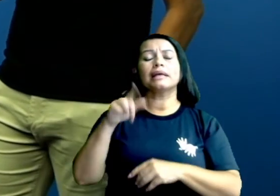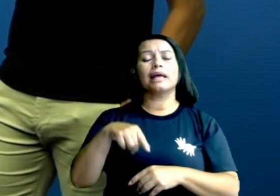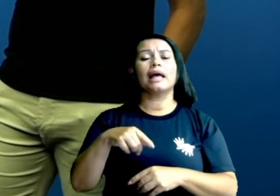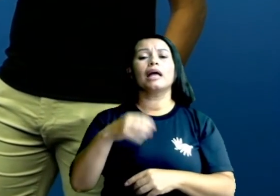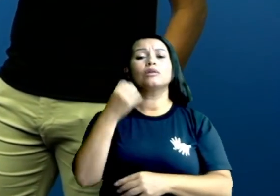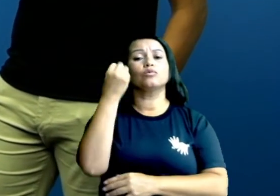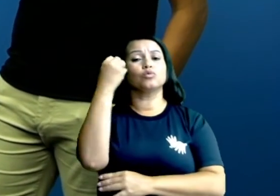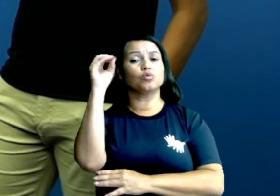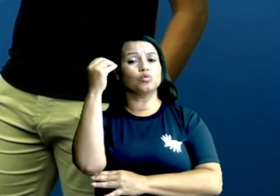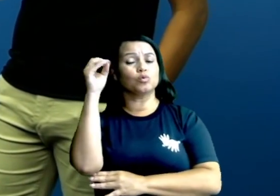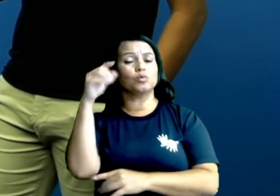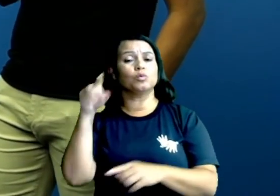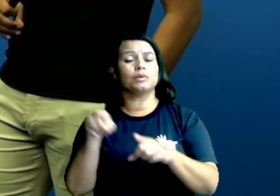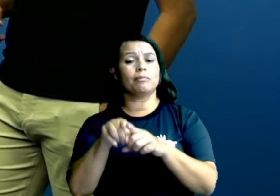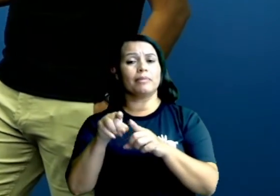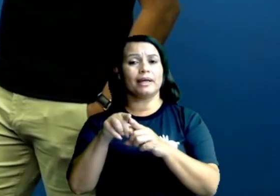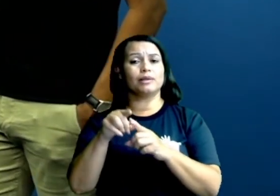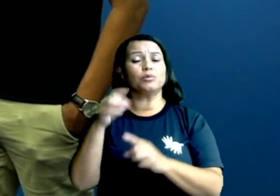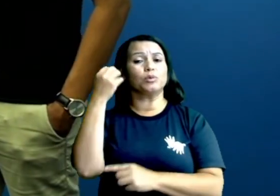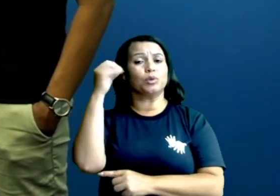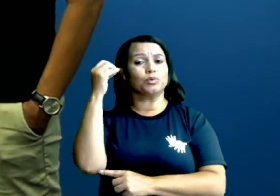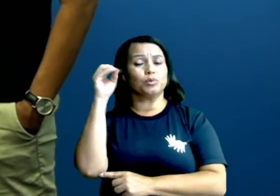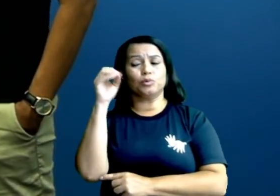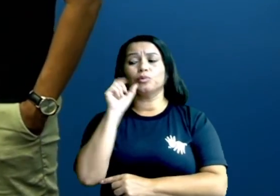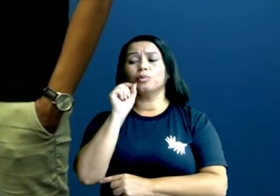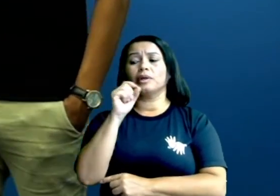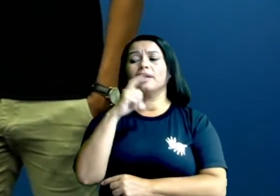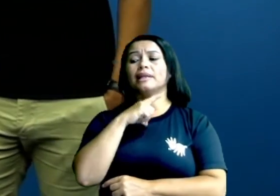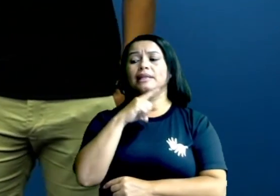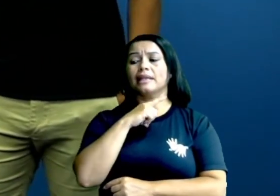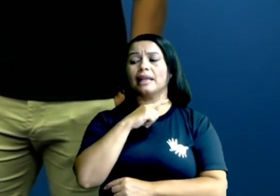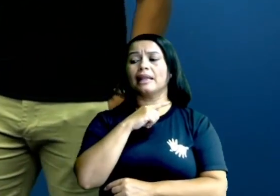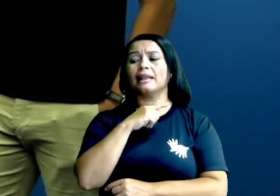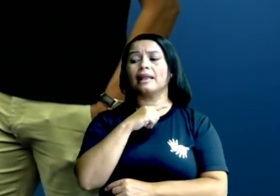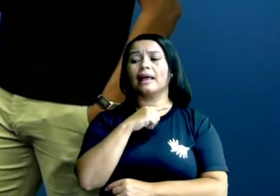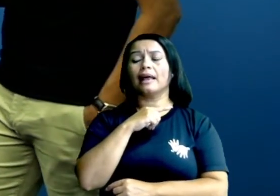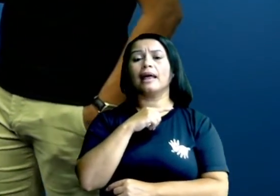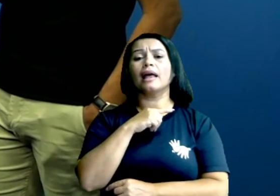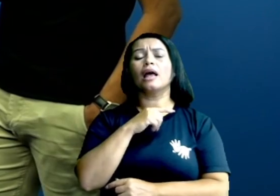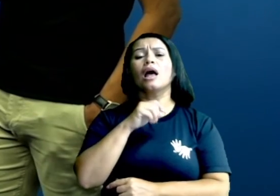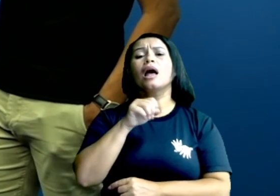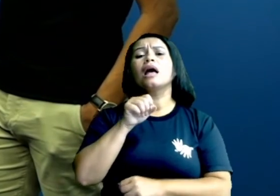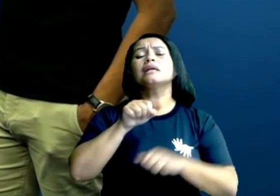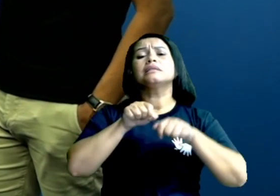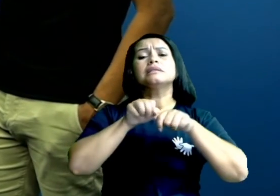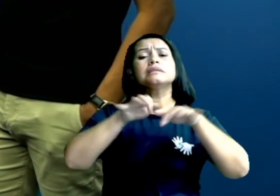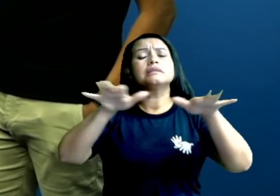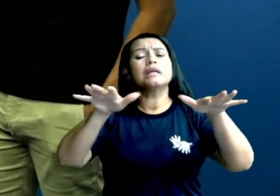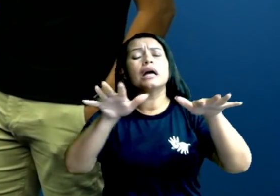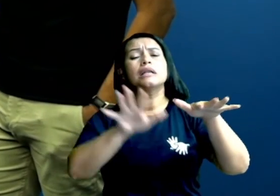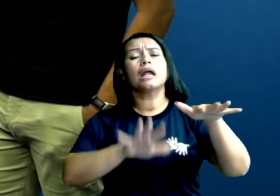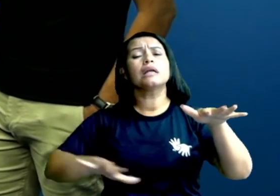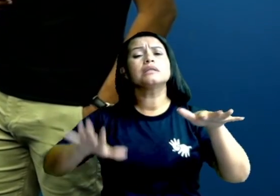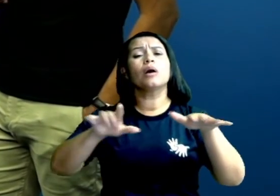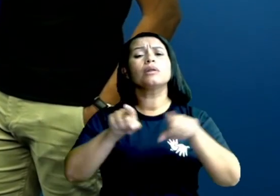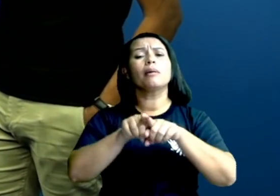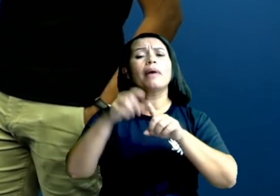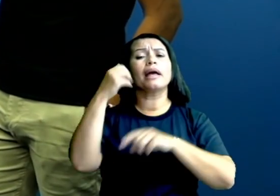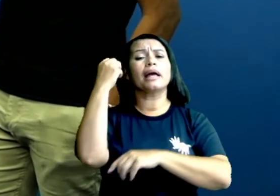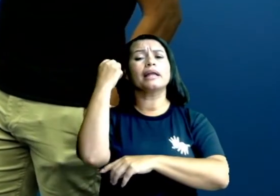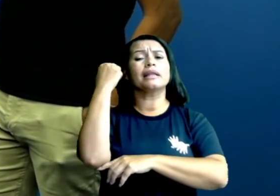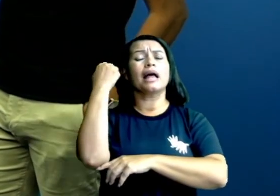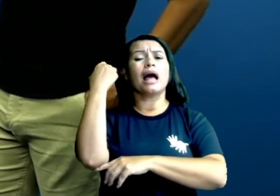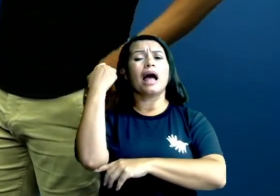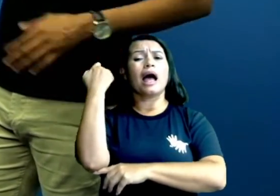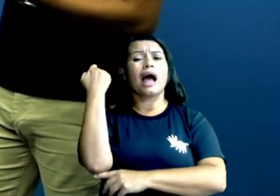sul, especificamente do Rio Grande do Sul, tá? Esse domínio também se estende para outros territórios da América do Sul, né, na Argentina e no